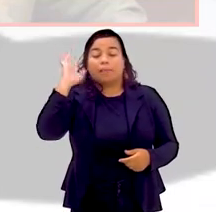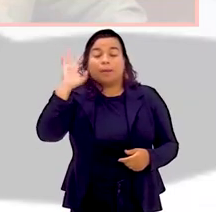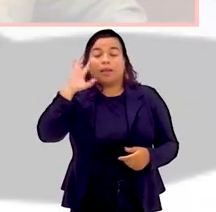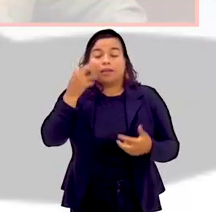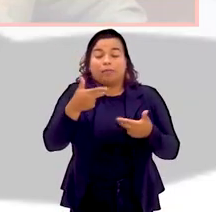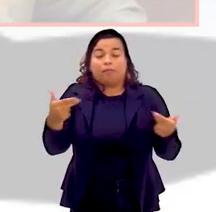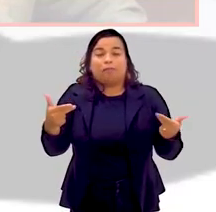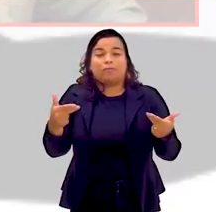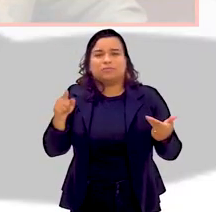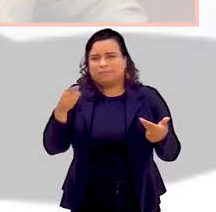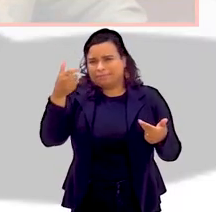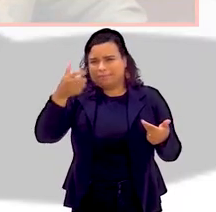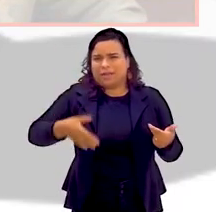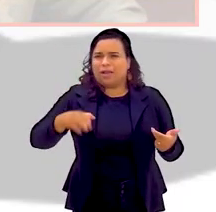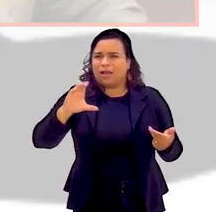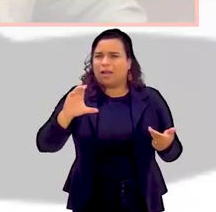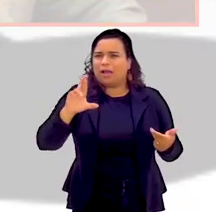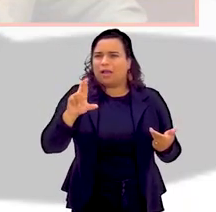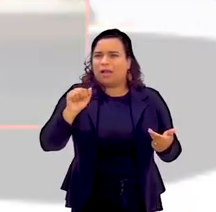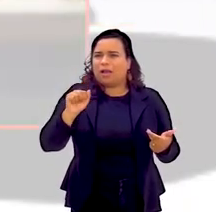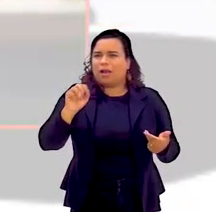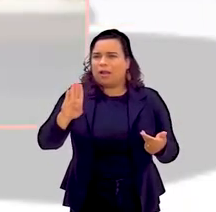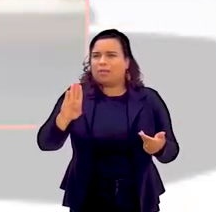estava falando do CRAB,